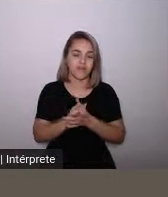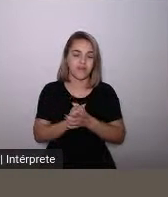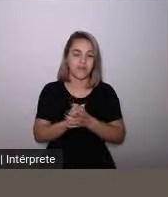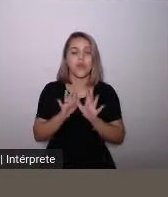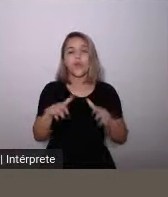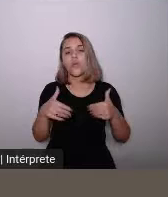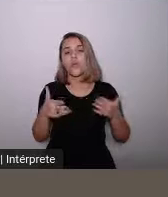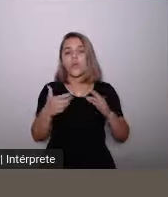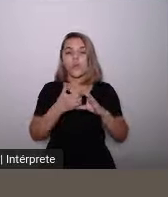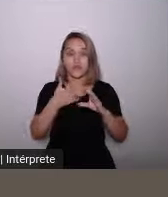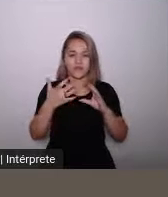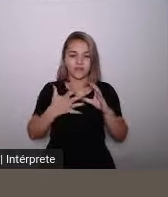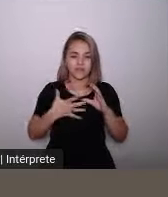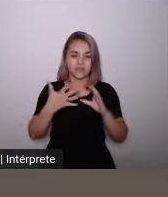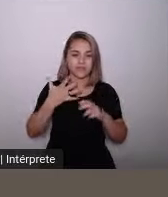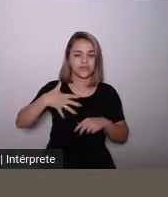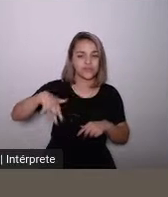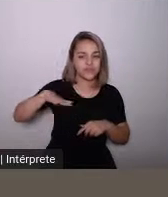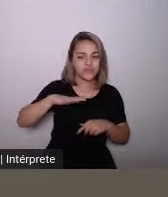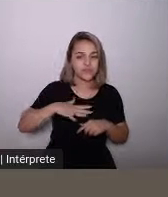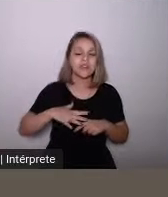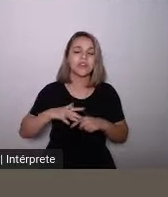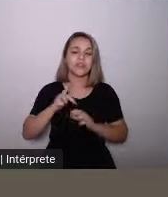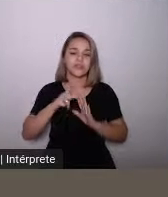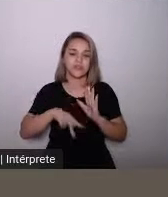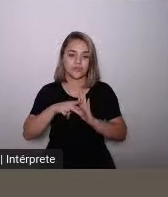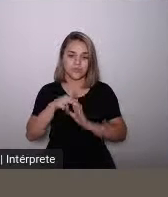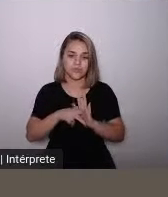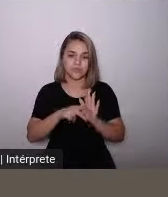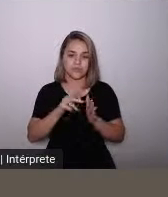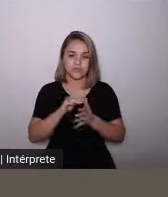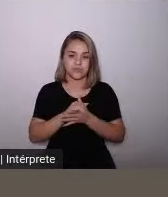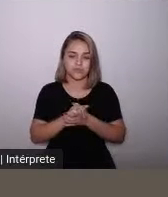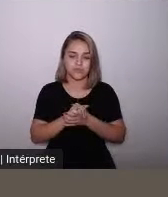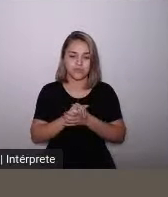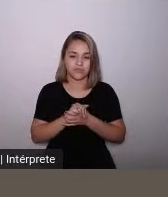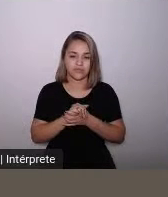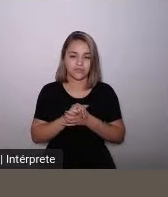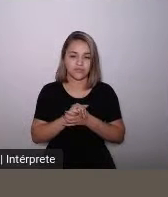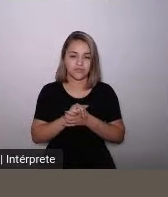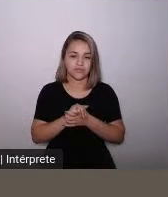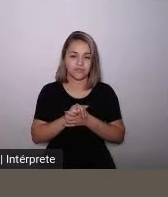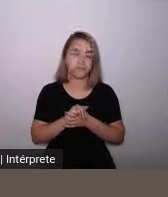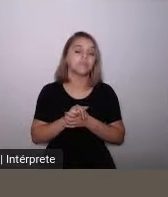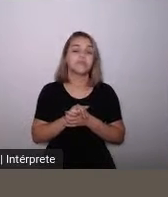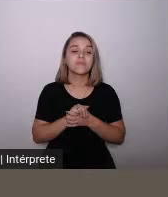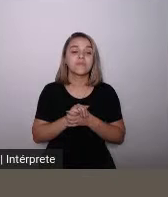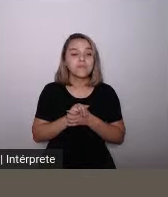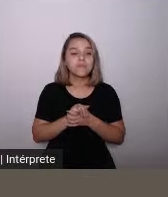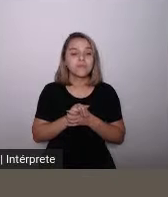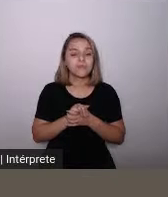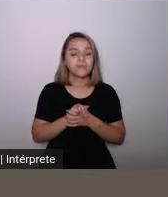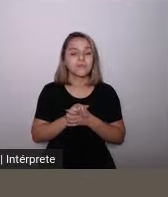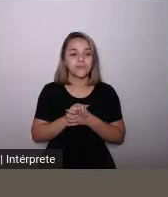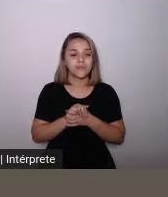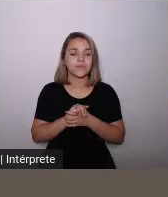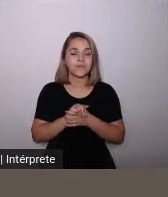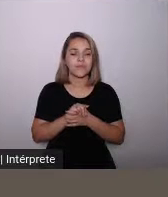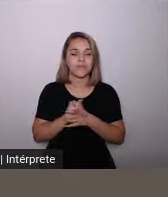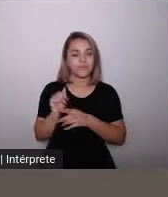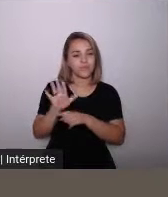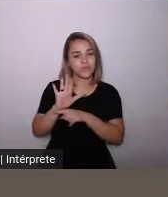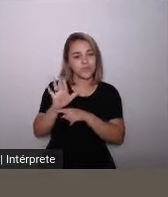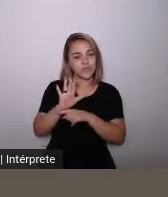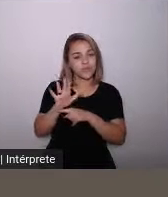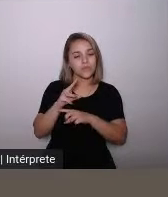características gerais desses projetos que eu passarei aqui, apenas frames, não os filmes em movimento?